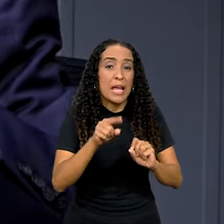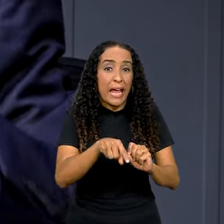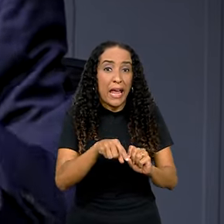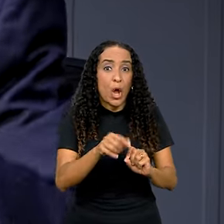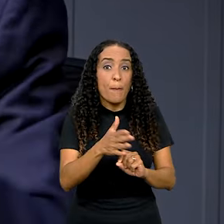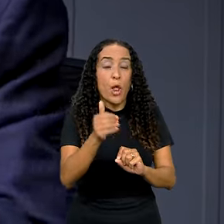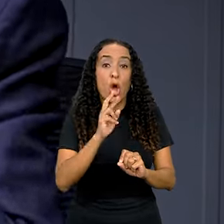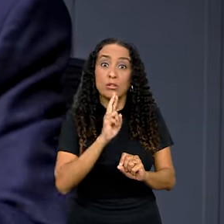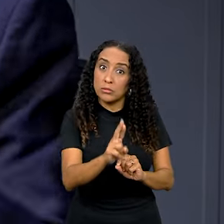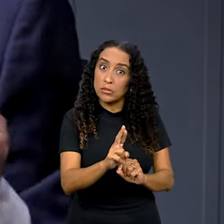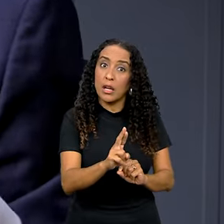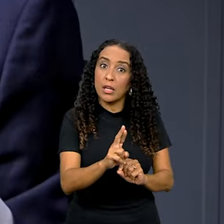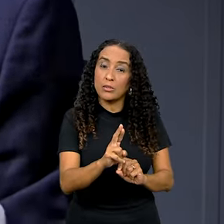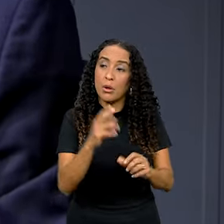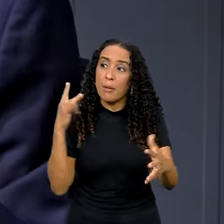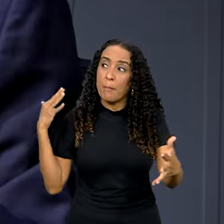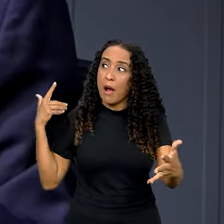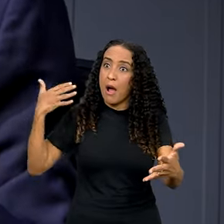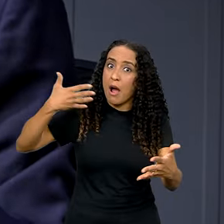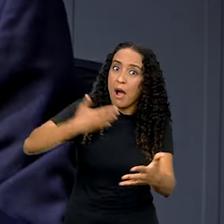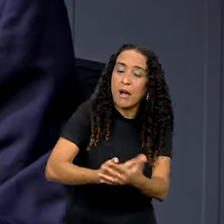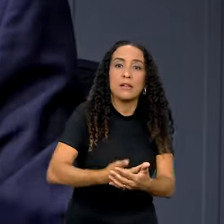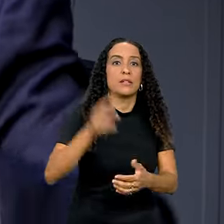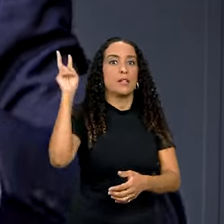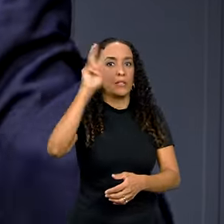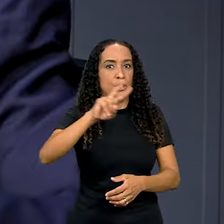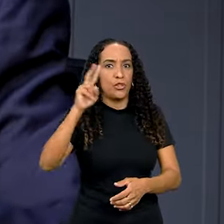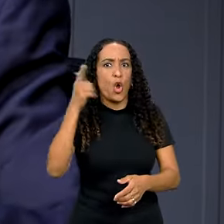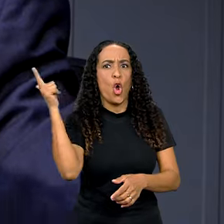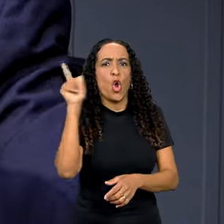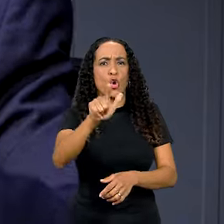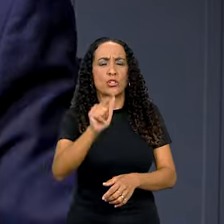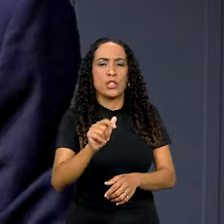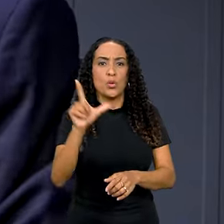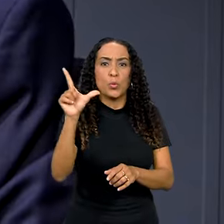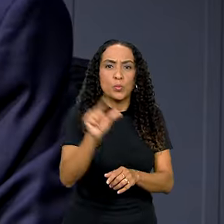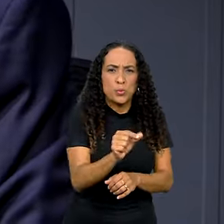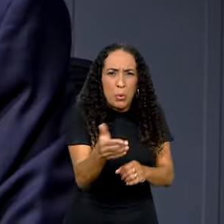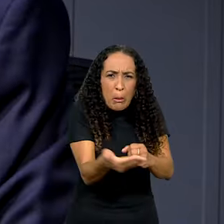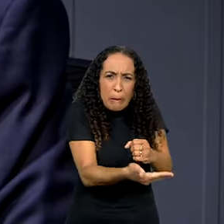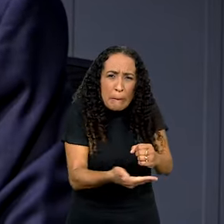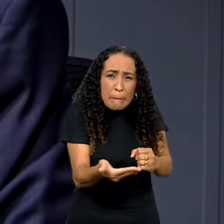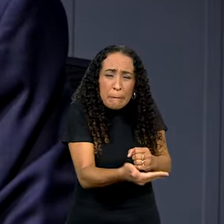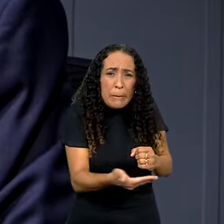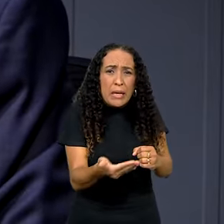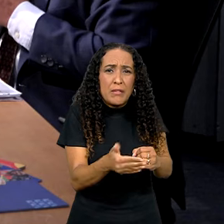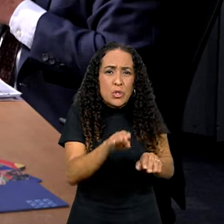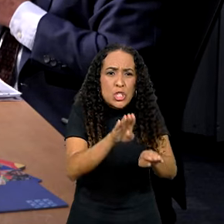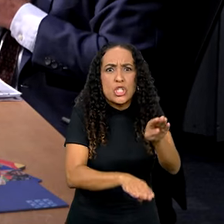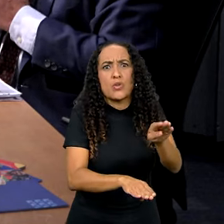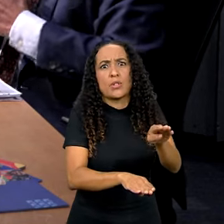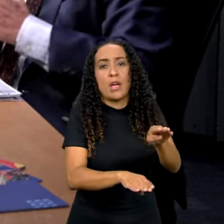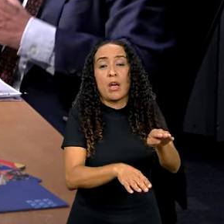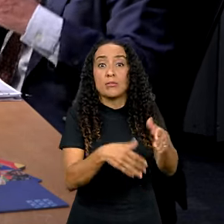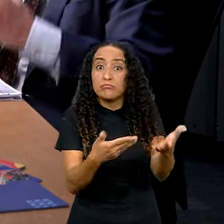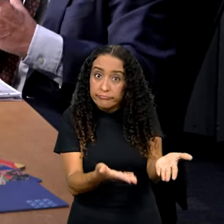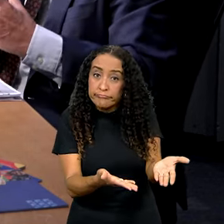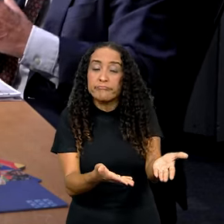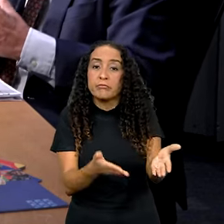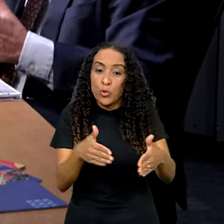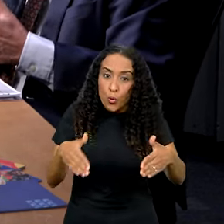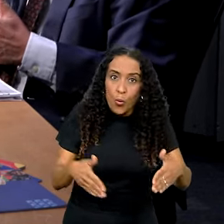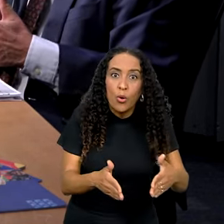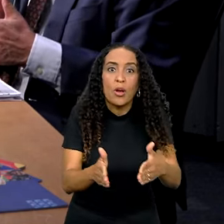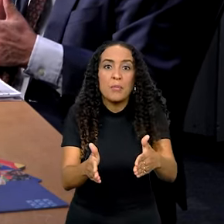a o melhor resultado na série histórica alcançamos o mais baixo nível de desigualdade Então